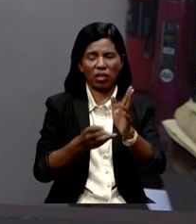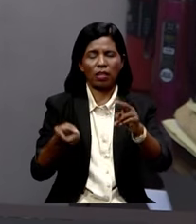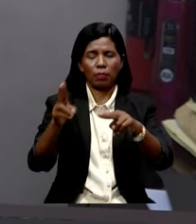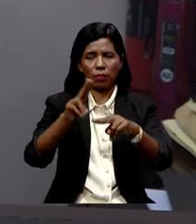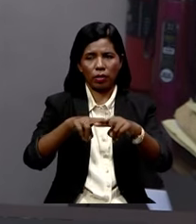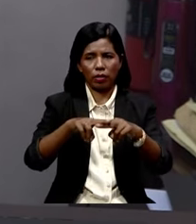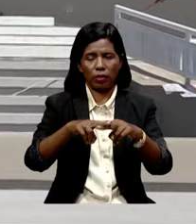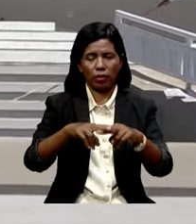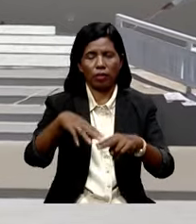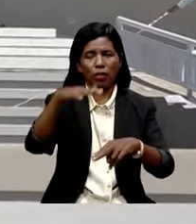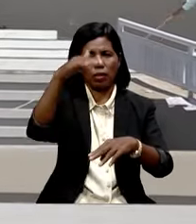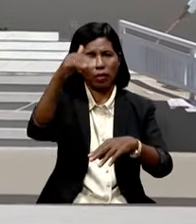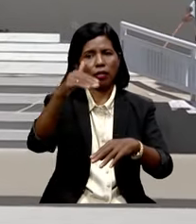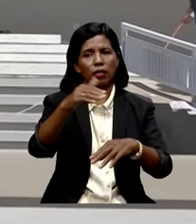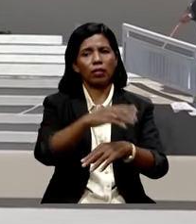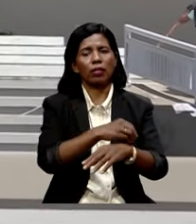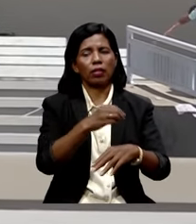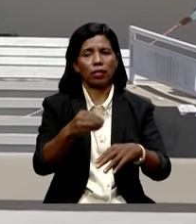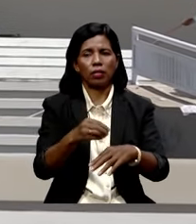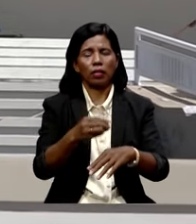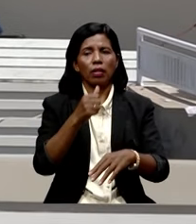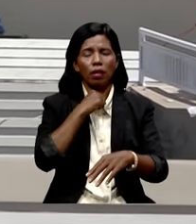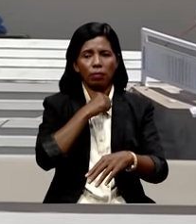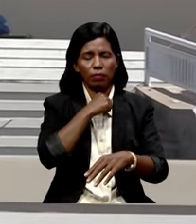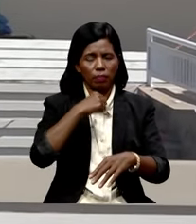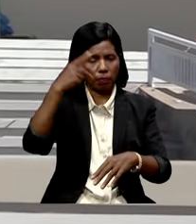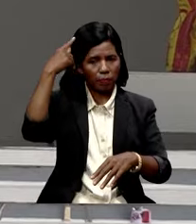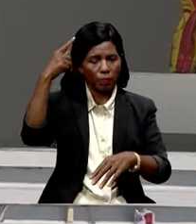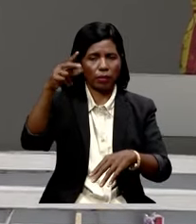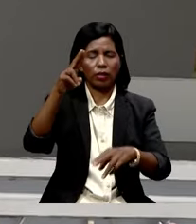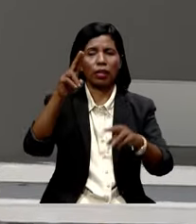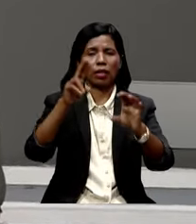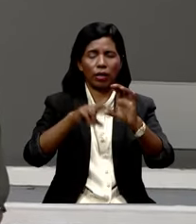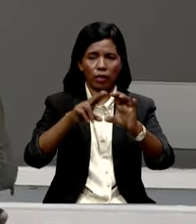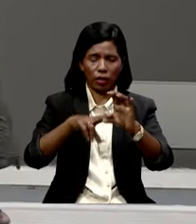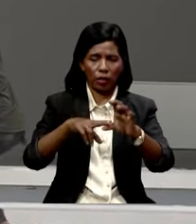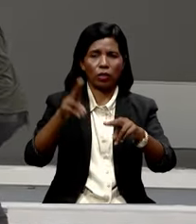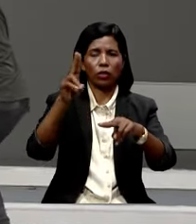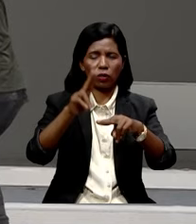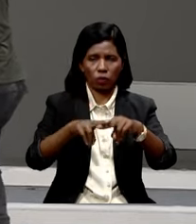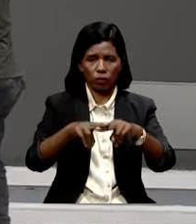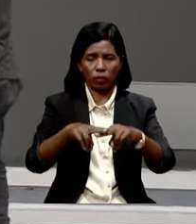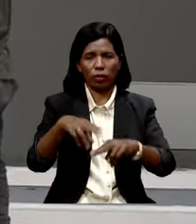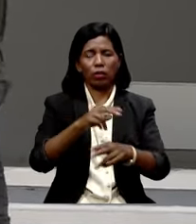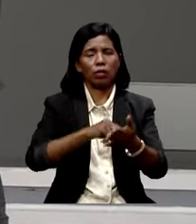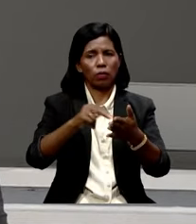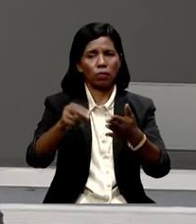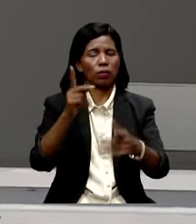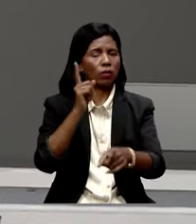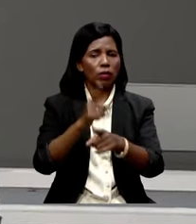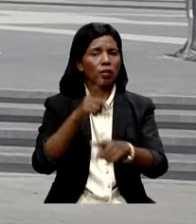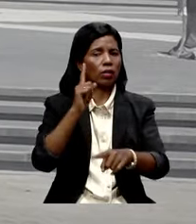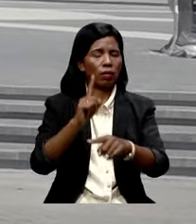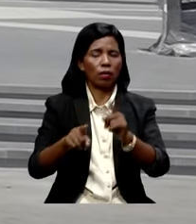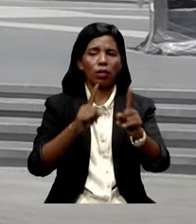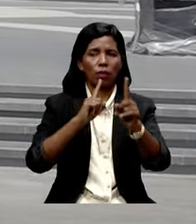60 centímetros, ba sua santidade Papa Nekadunan. Ne número fixo neve maca la bela